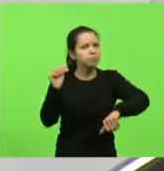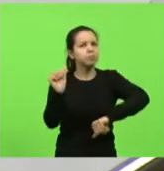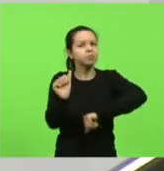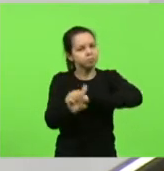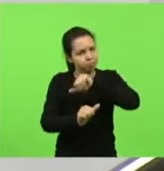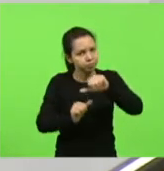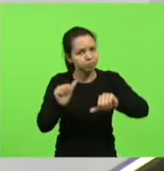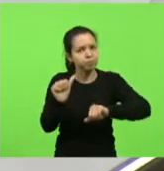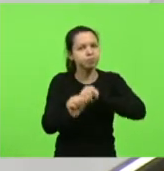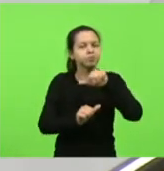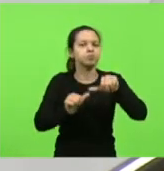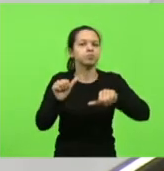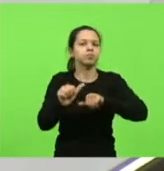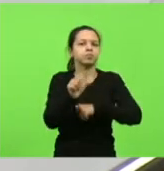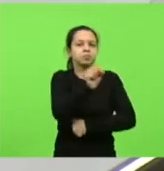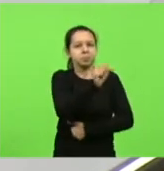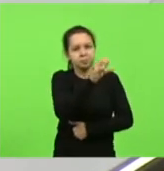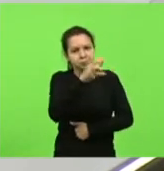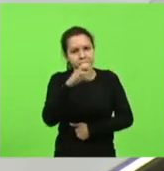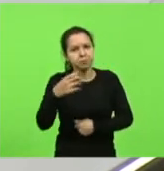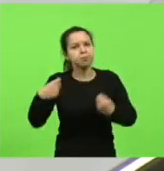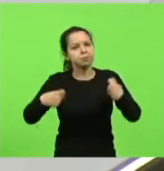tem que mudar. Santa Catarina